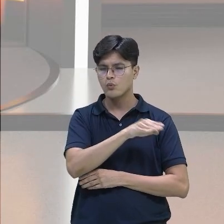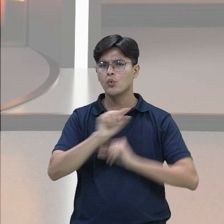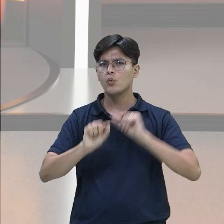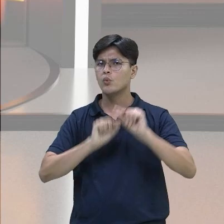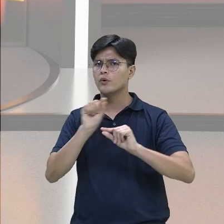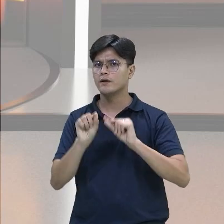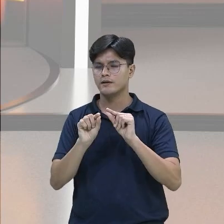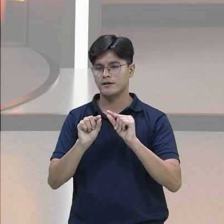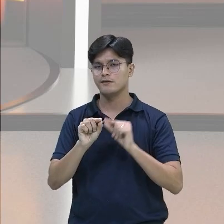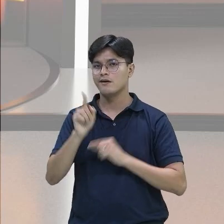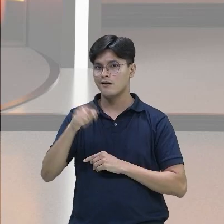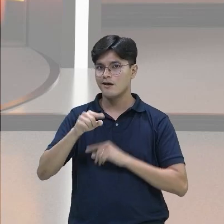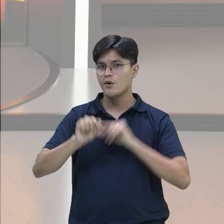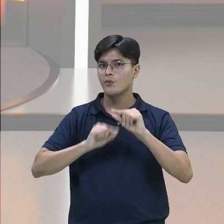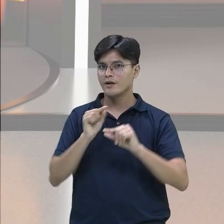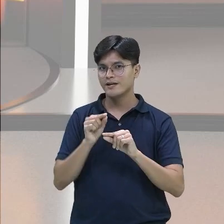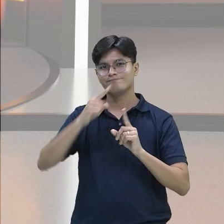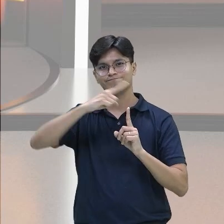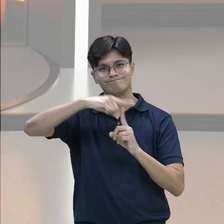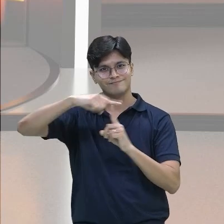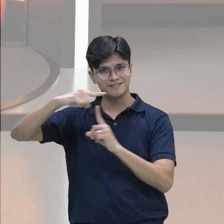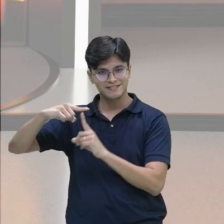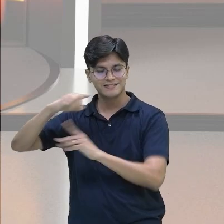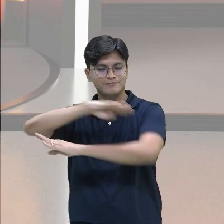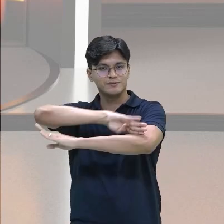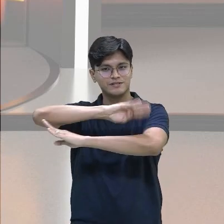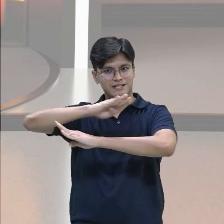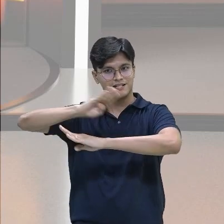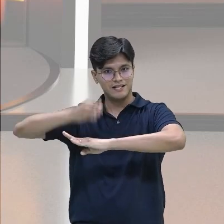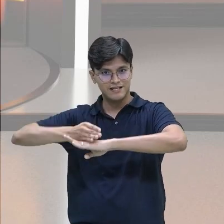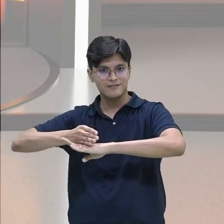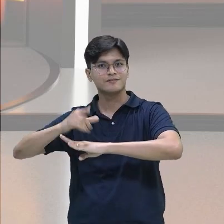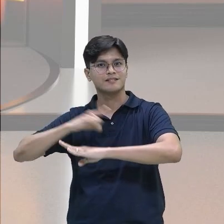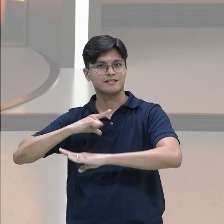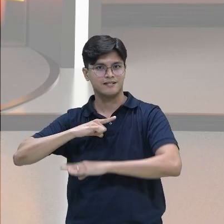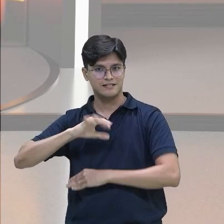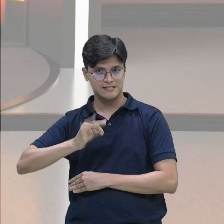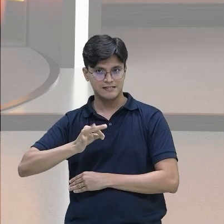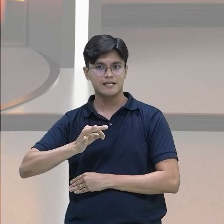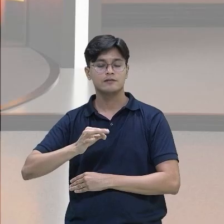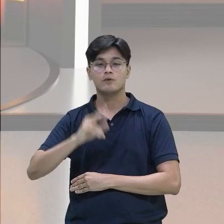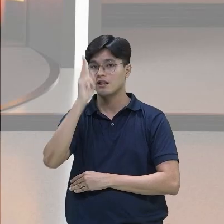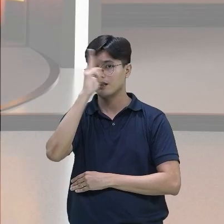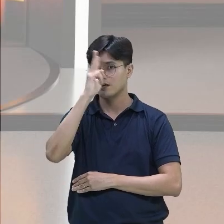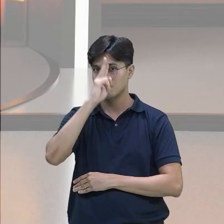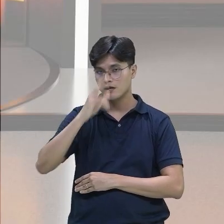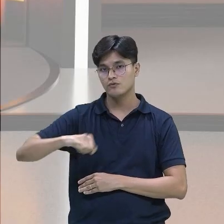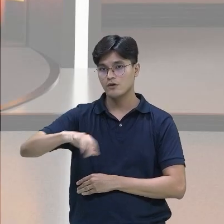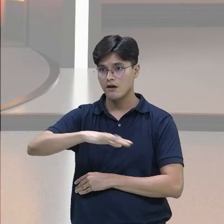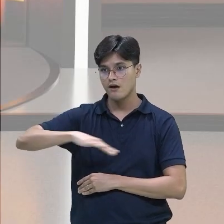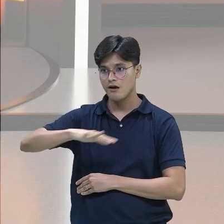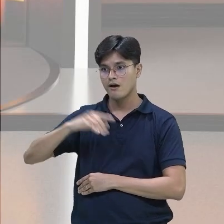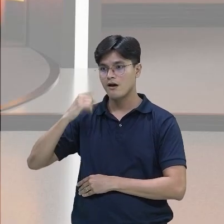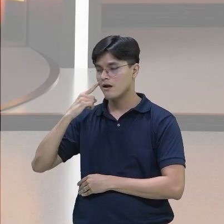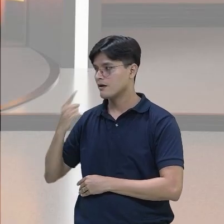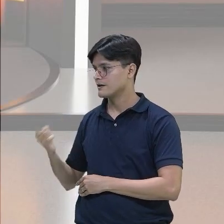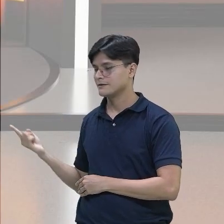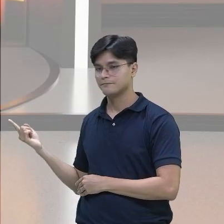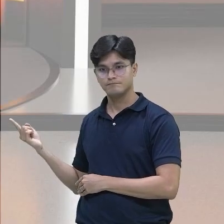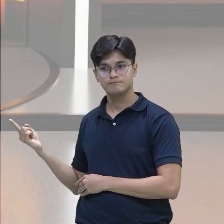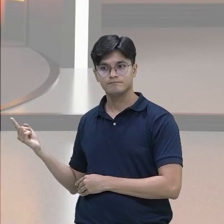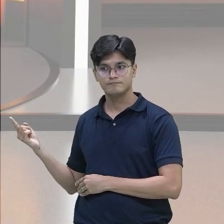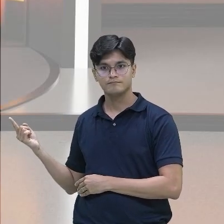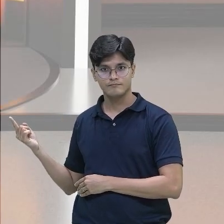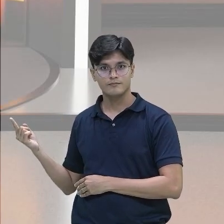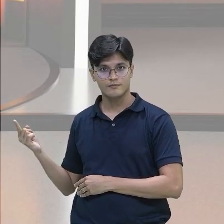quê? Vão ser os relevos, os diferentes relevos que nós temos. Lembrando que essa área aqui é aquela linhazinha que a gente acabou de